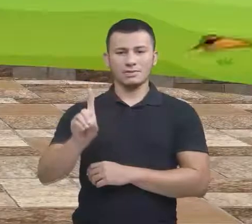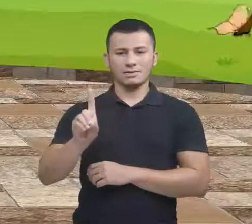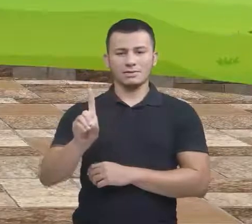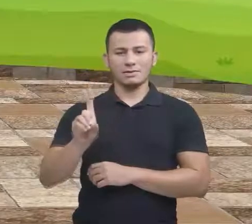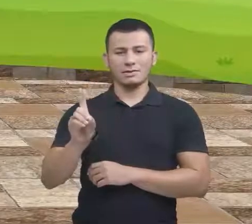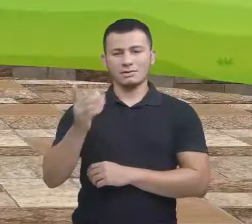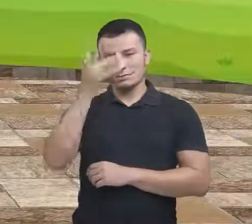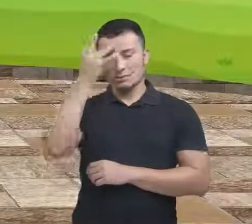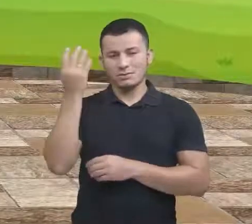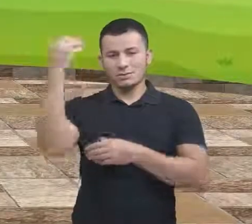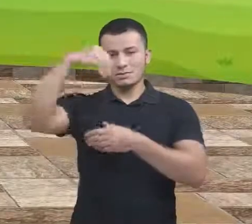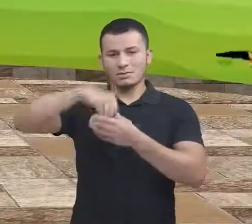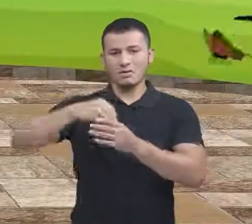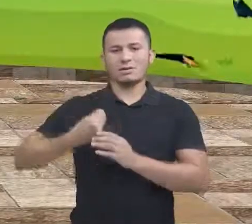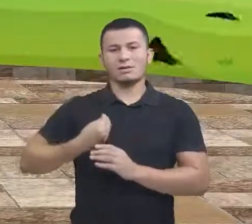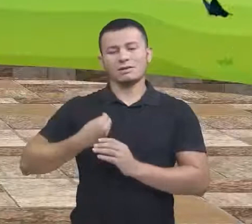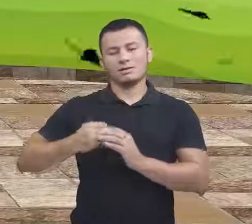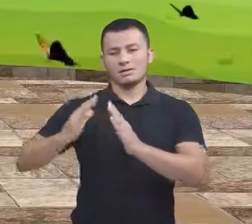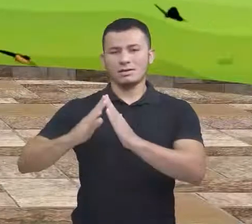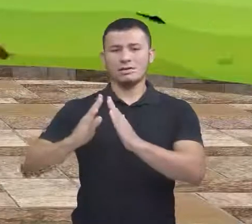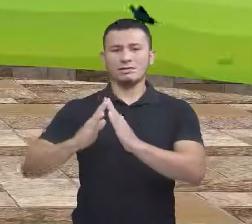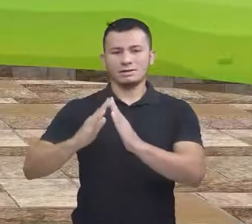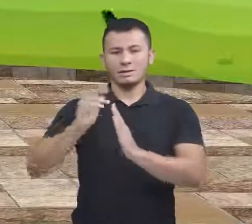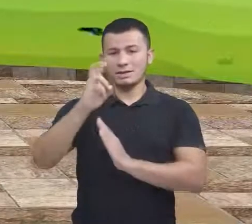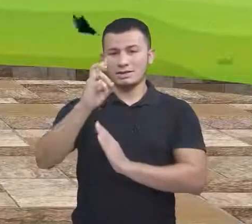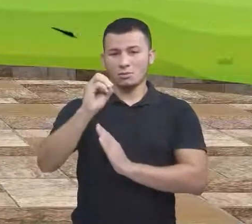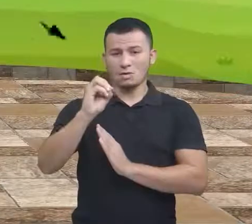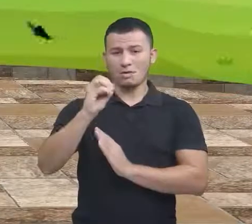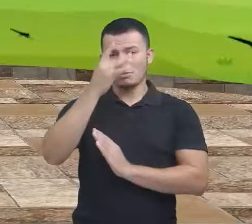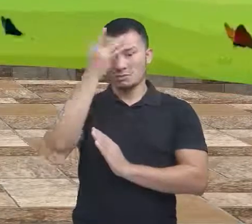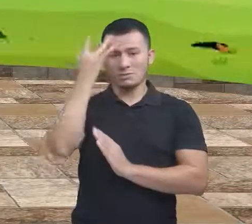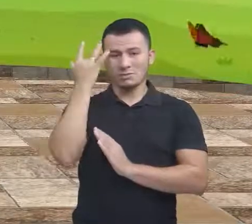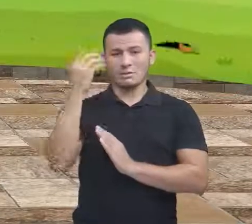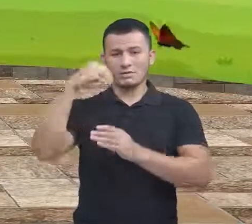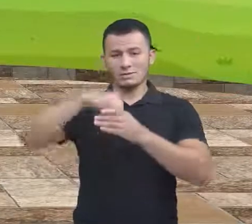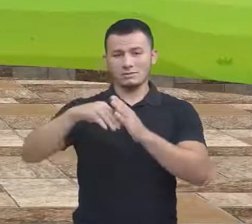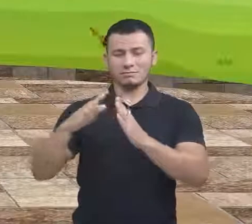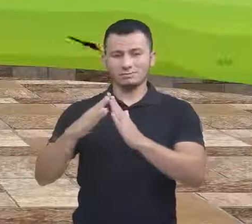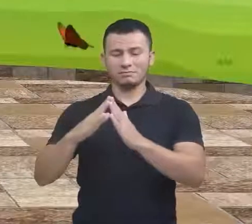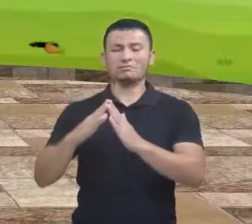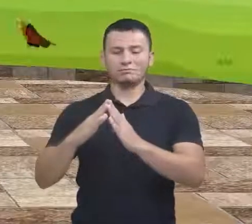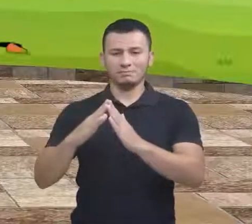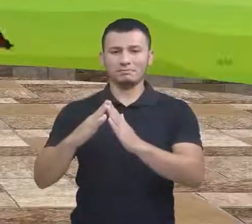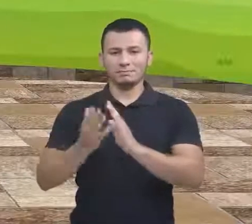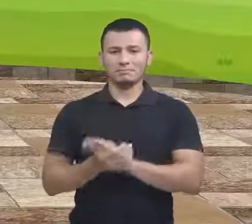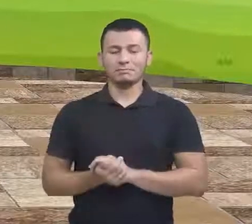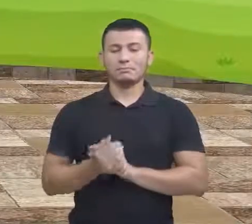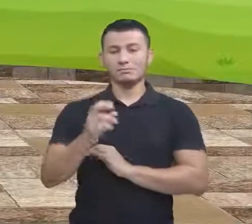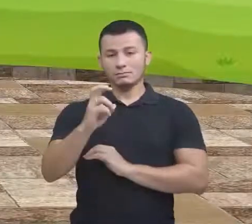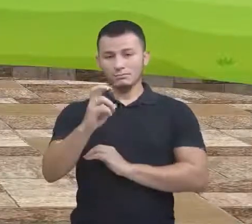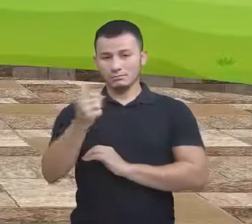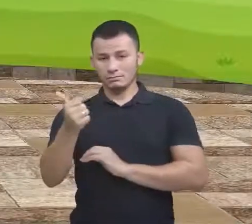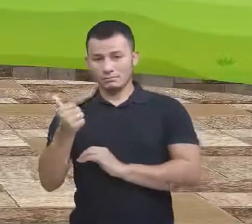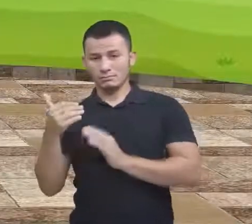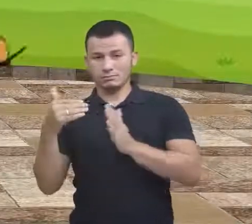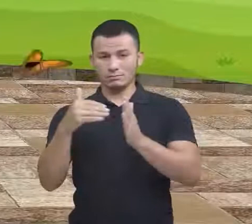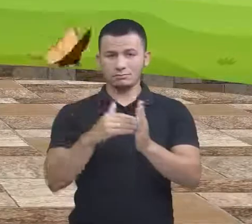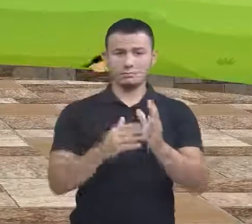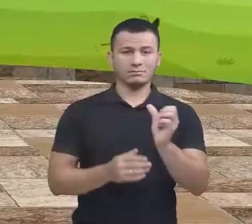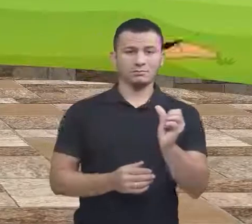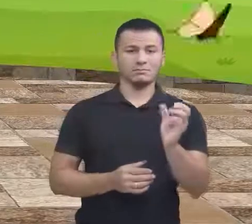5 dezenas de habitantes 50 pessoas chegou mais nos 51 ao